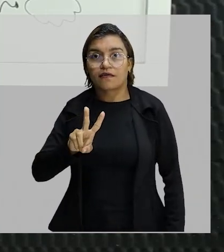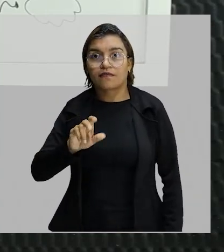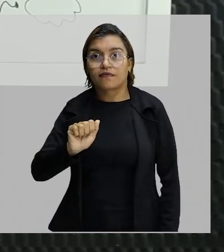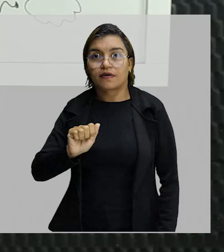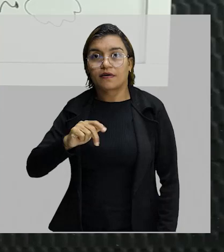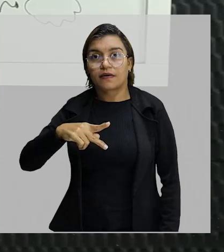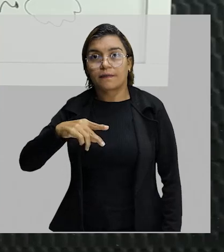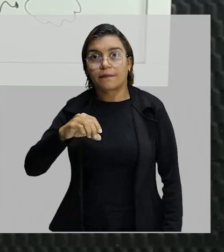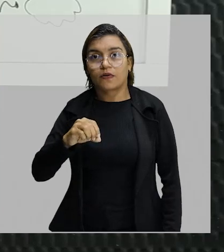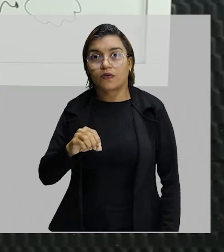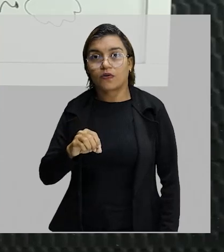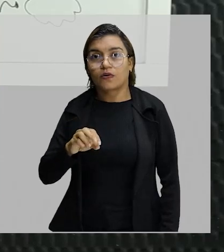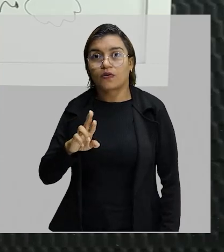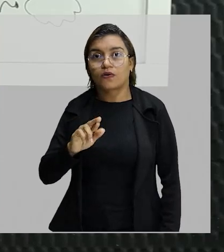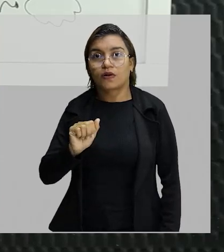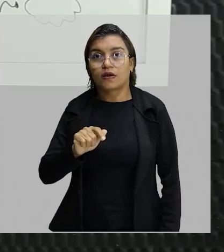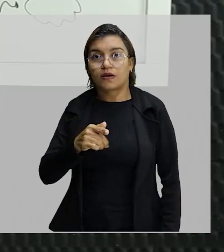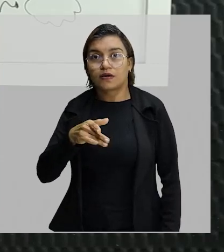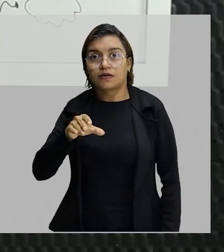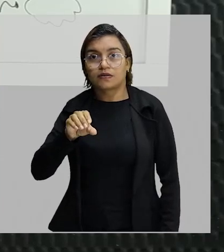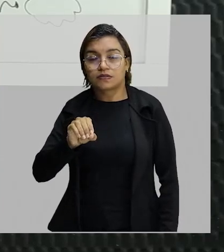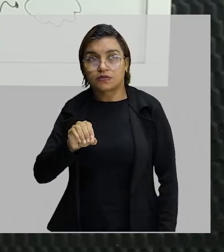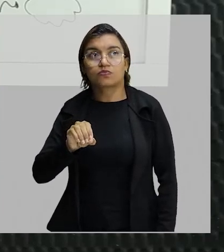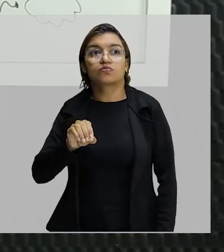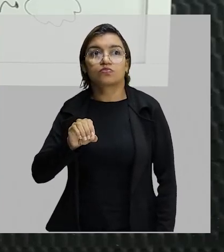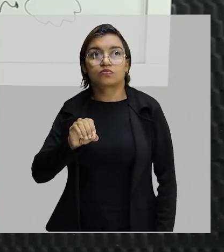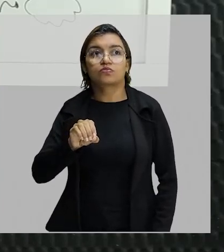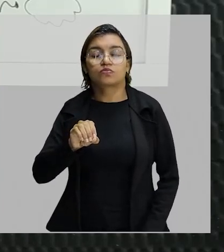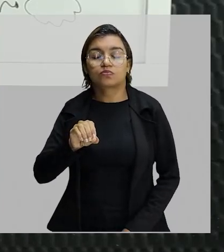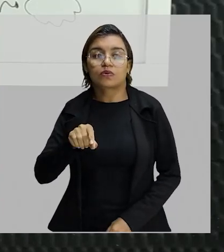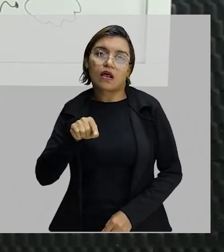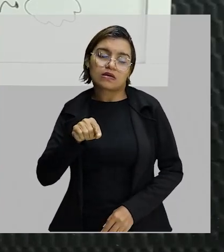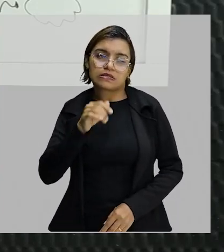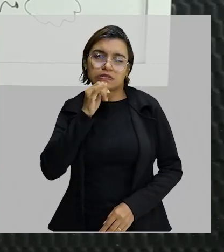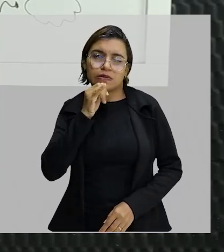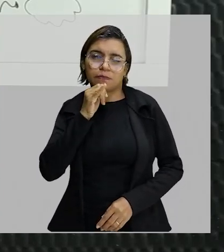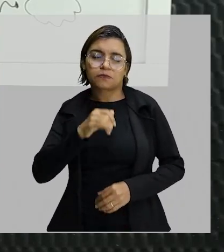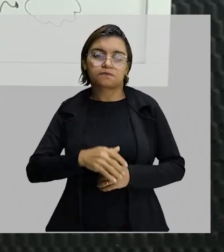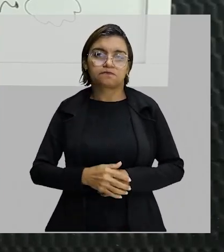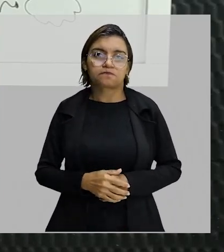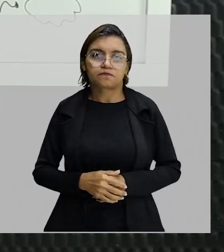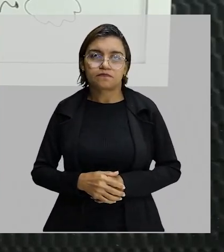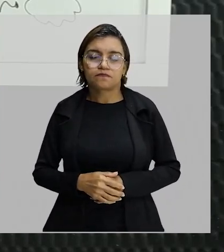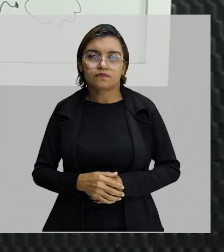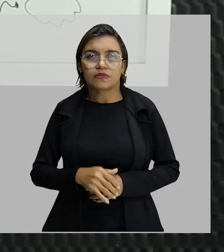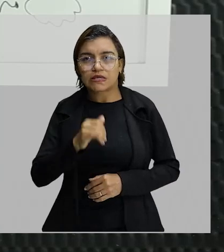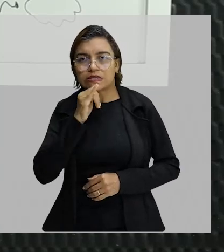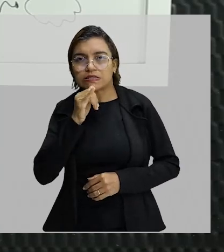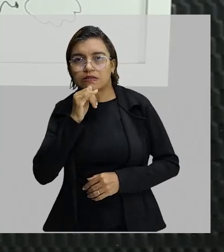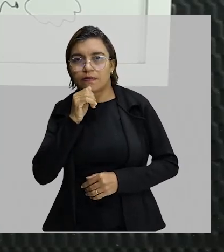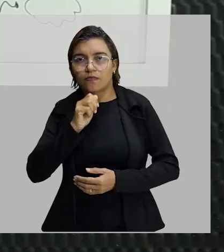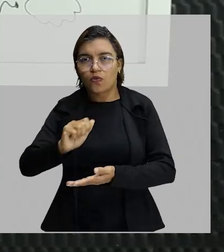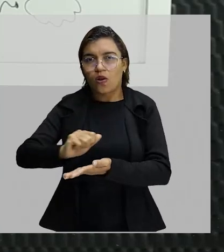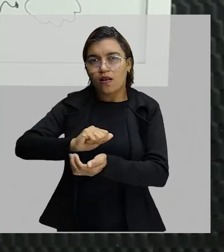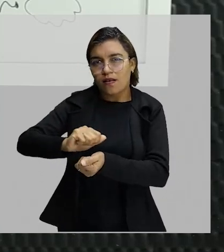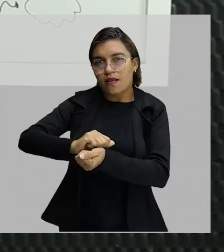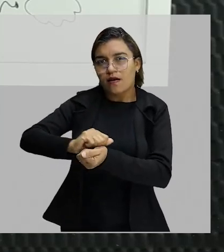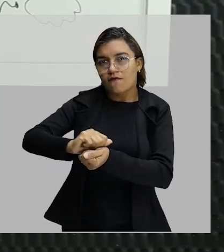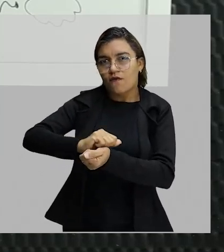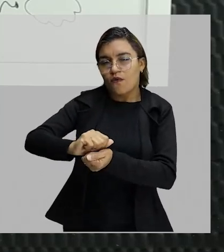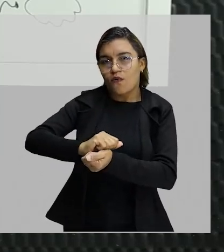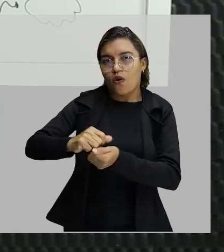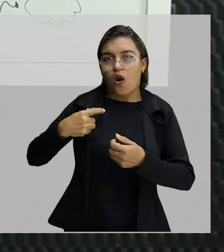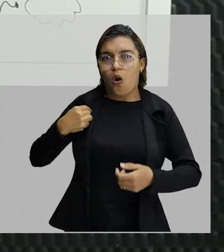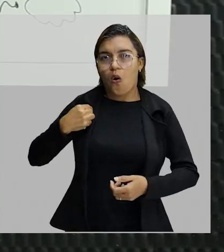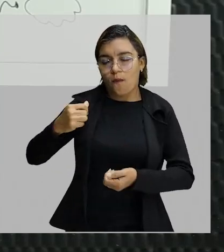Essa evaporação ela não precisa chegar a 100 para acontecer. Então você colocou lá, lavou uma roupa, colocou para secar, aí vai